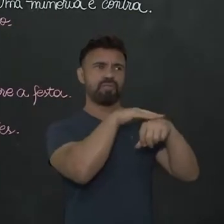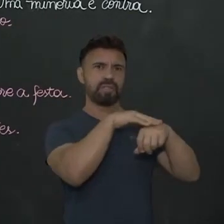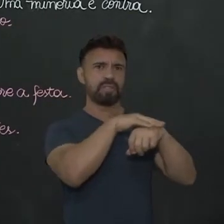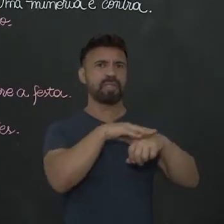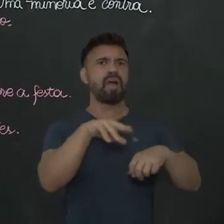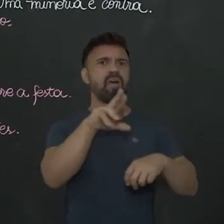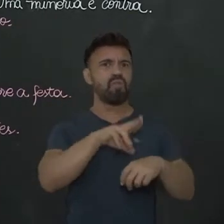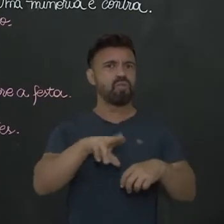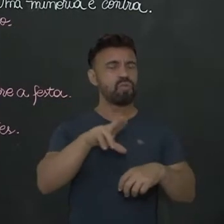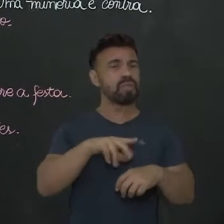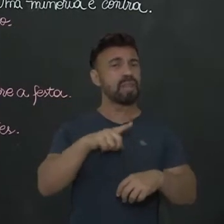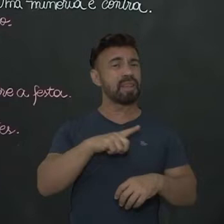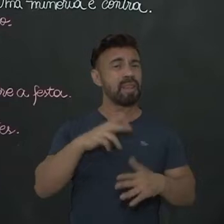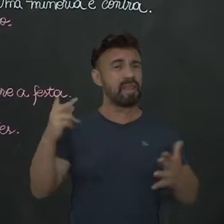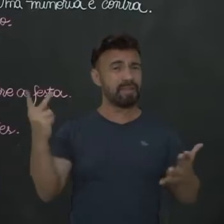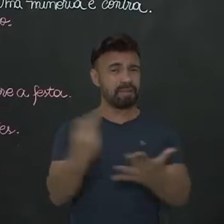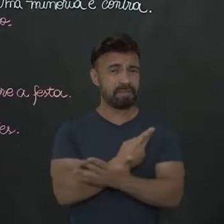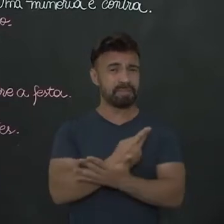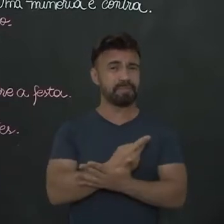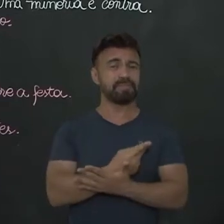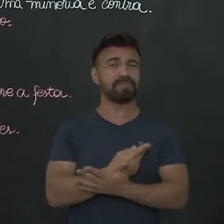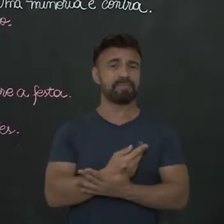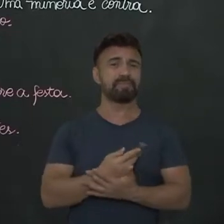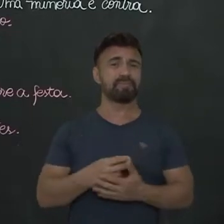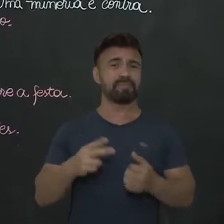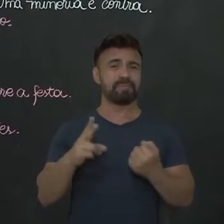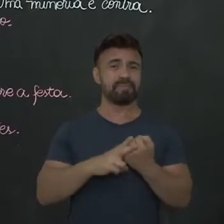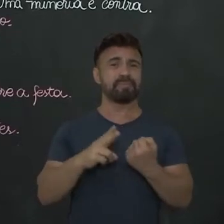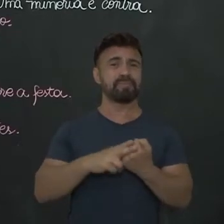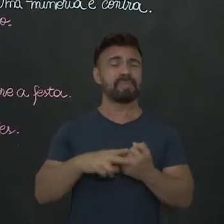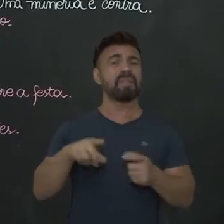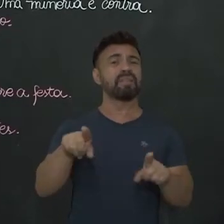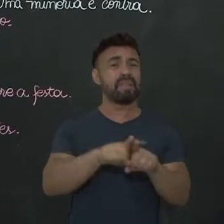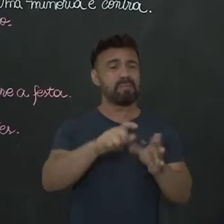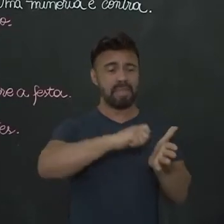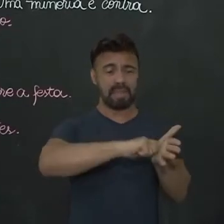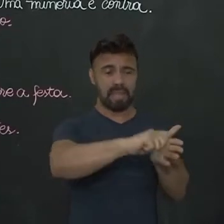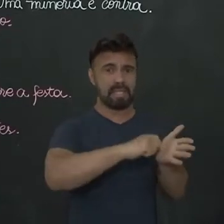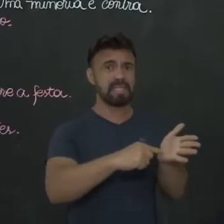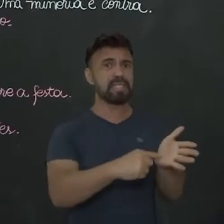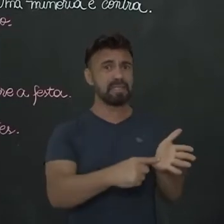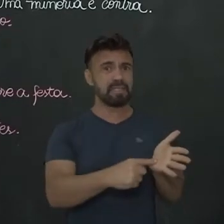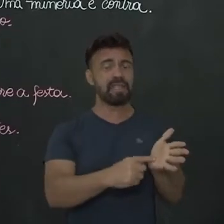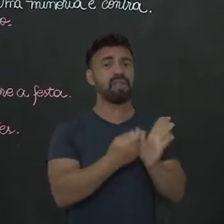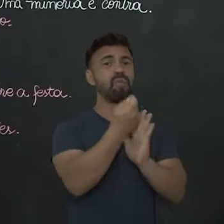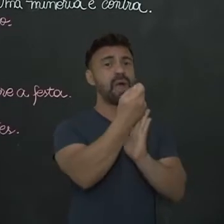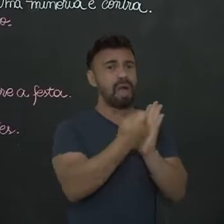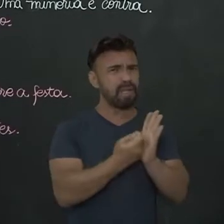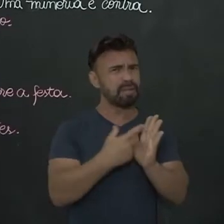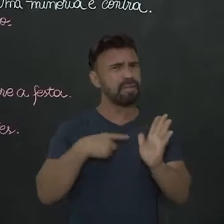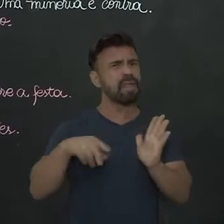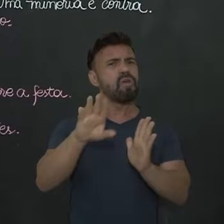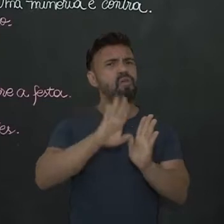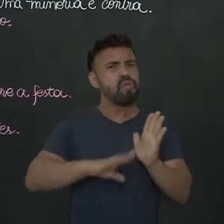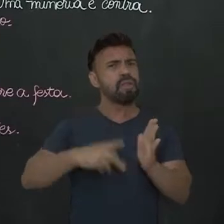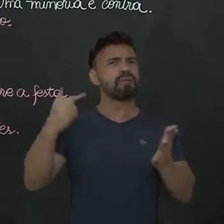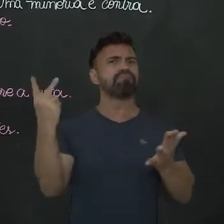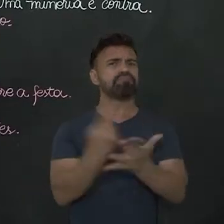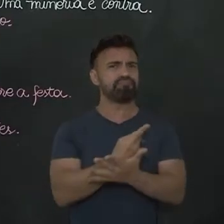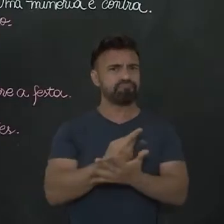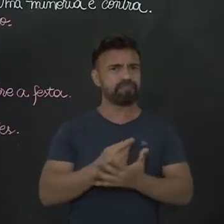para não utilizar esse verbo de forma inadequada, né? Especialmente também na escrita, né? Na hora que você estiver escrevendo uma redação, tome muito